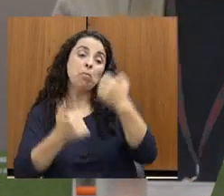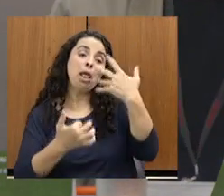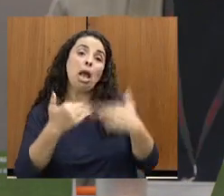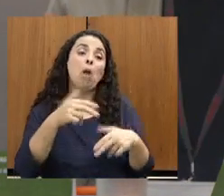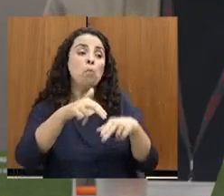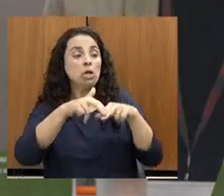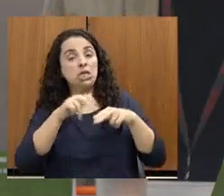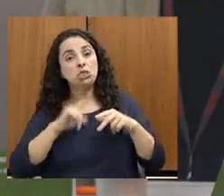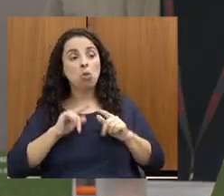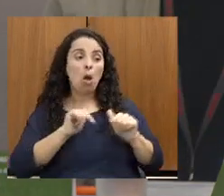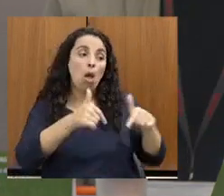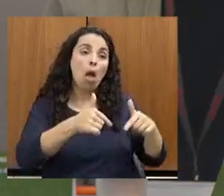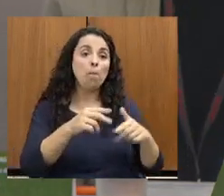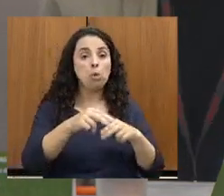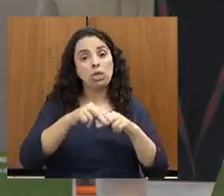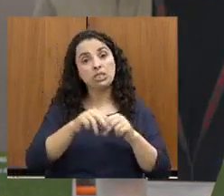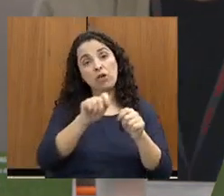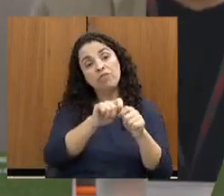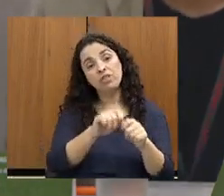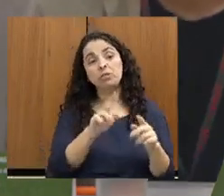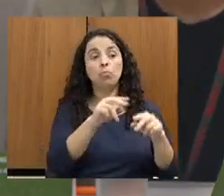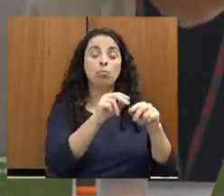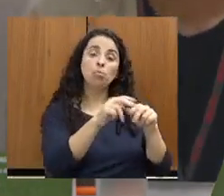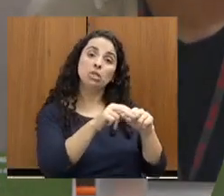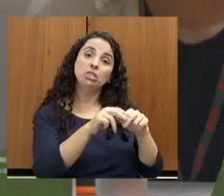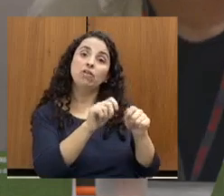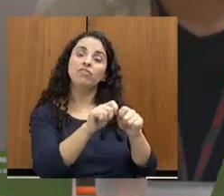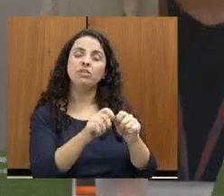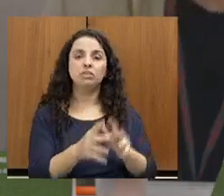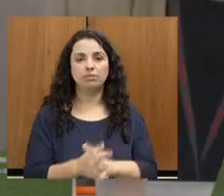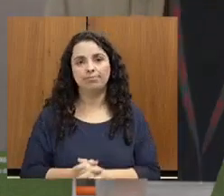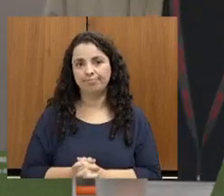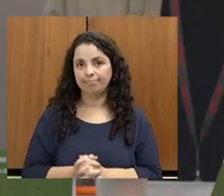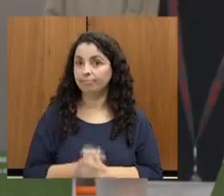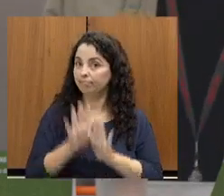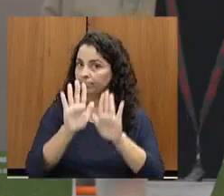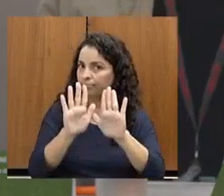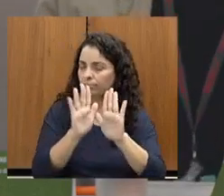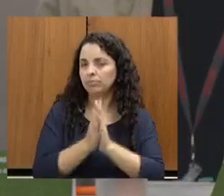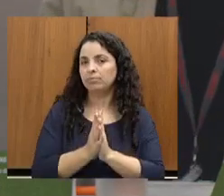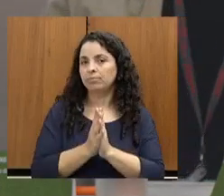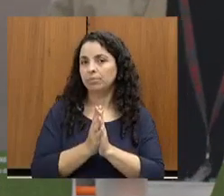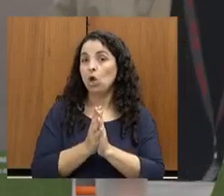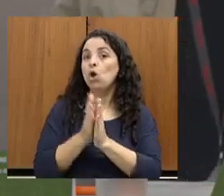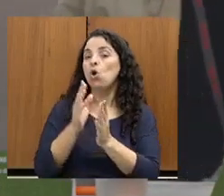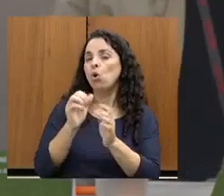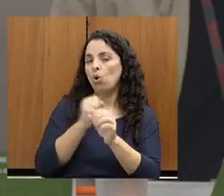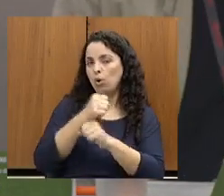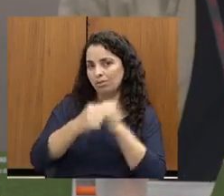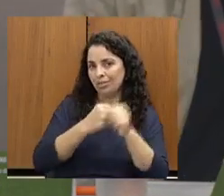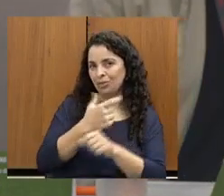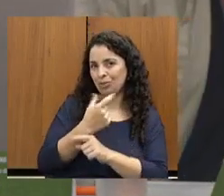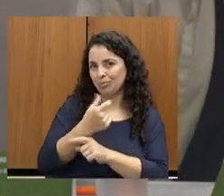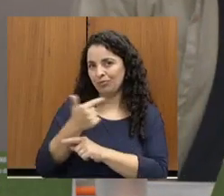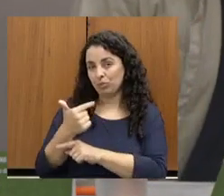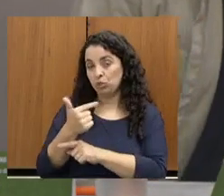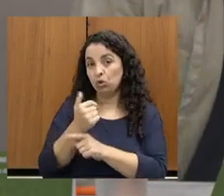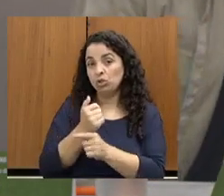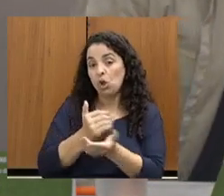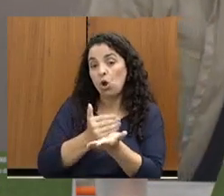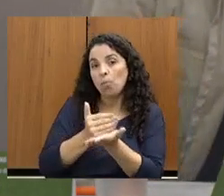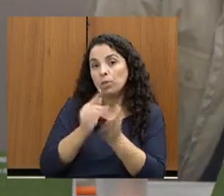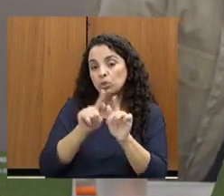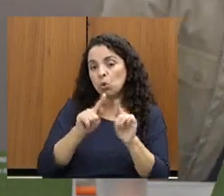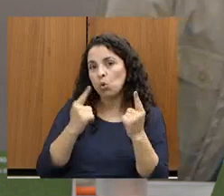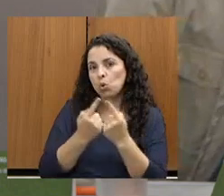Já foi criado, esse ano, no início do ano, um grupo no WhatsApp da sala, em o Davi não estava, mas que eram colocadas